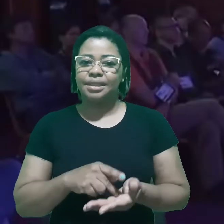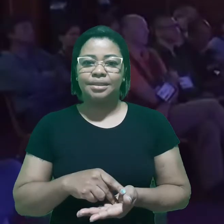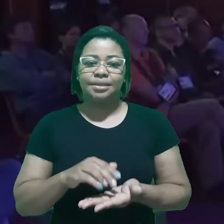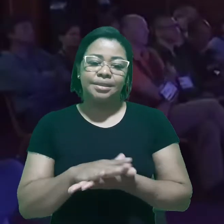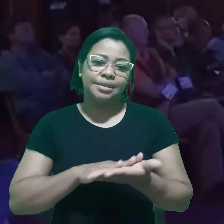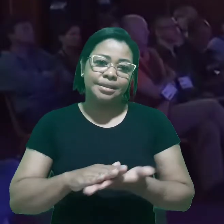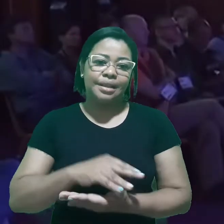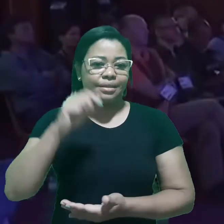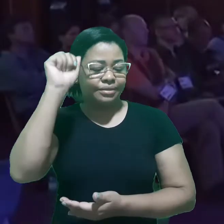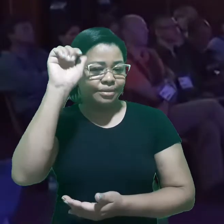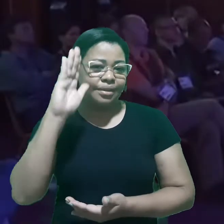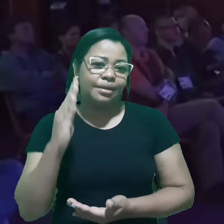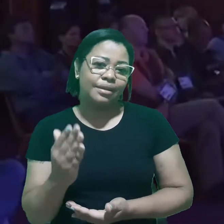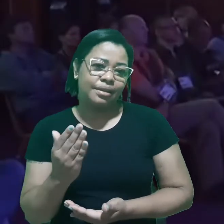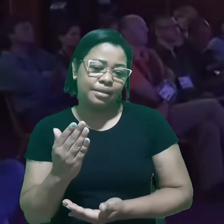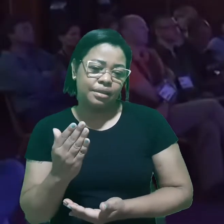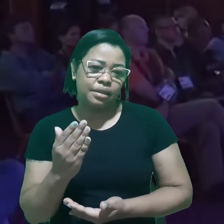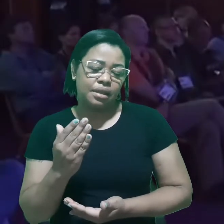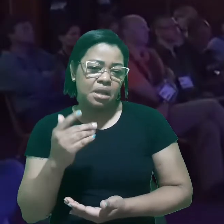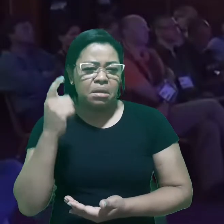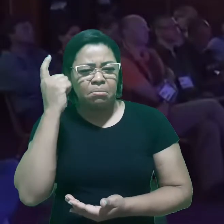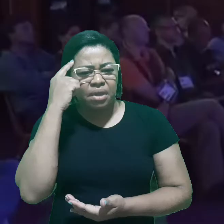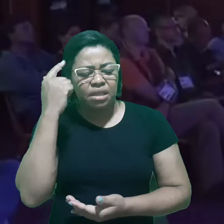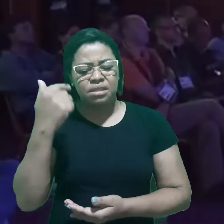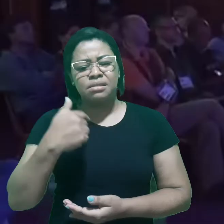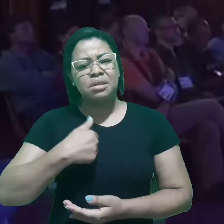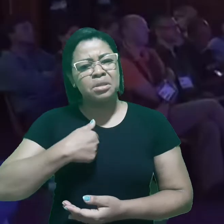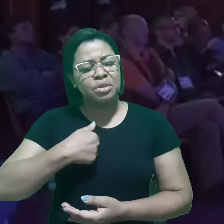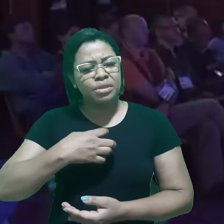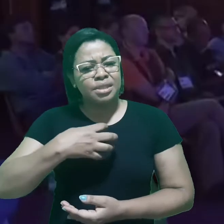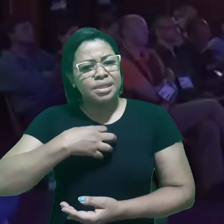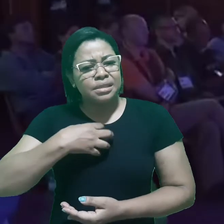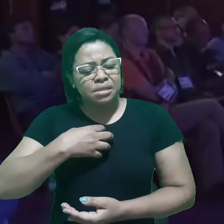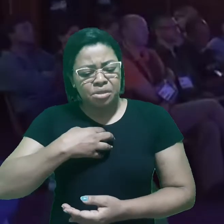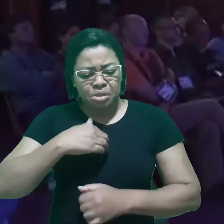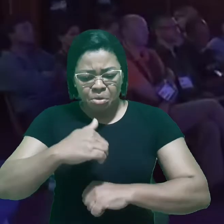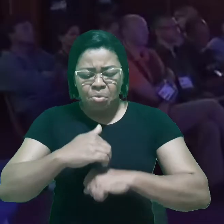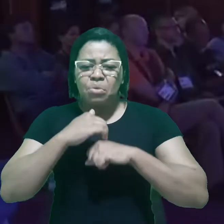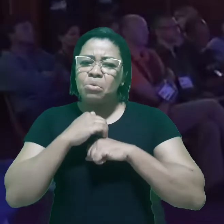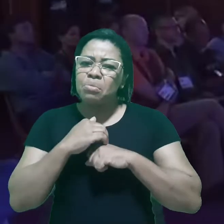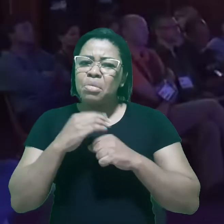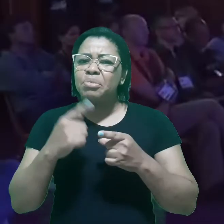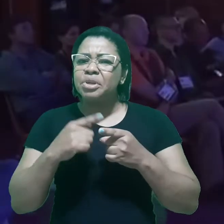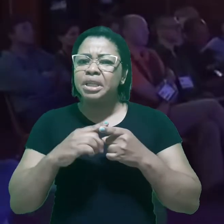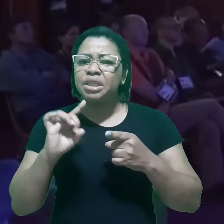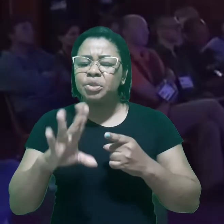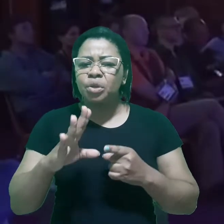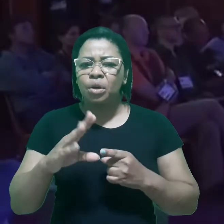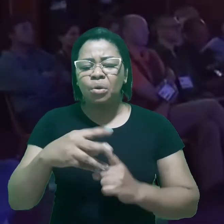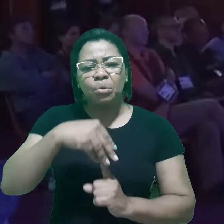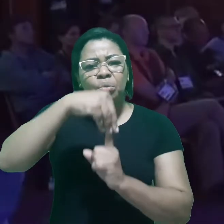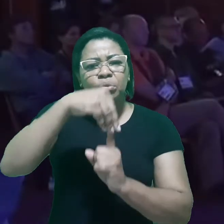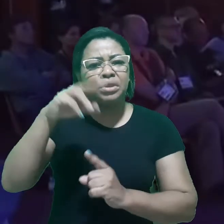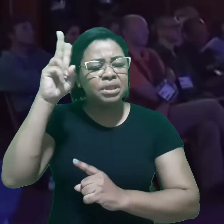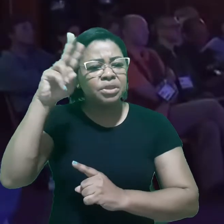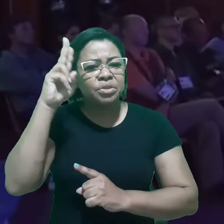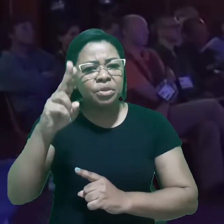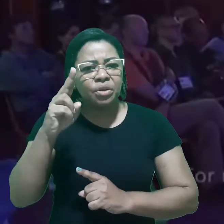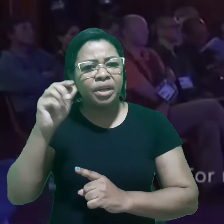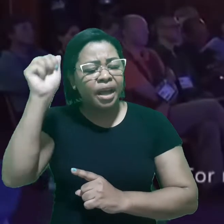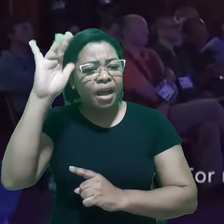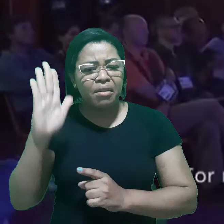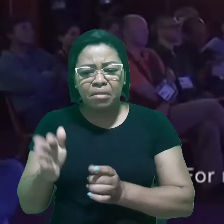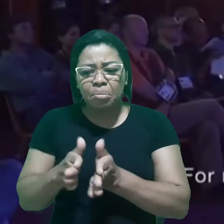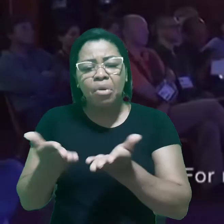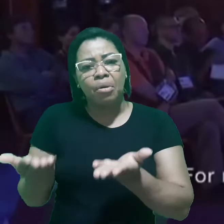na questão da única história. Alguns anos atrás eu visitei o México saindo dos Estados Unidos. O clima político lá